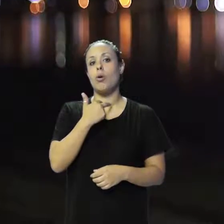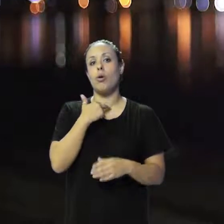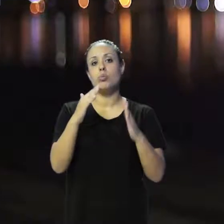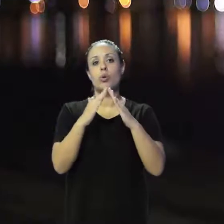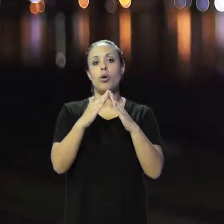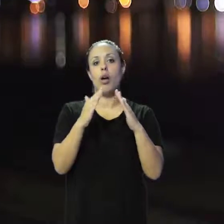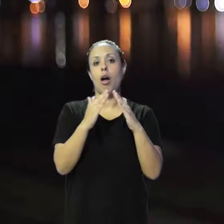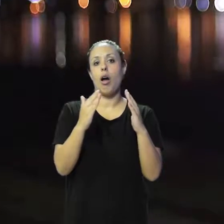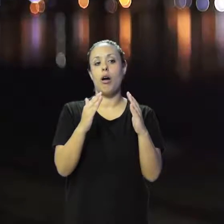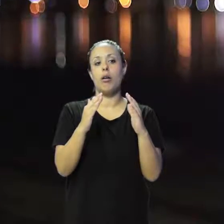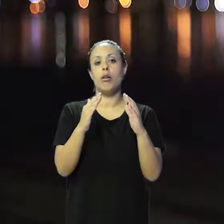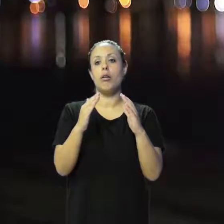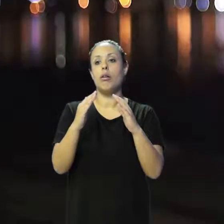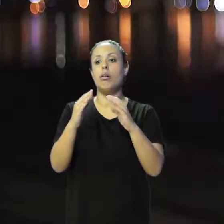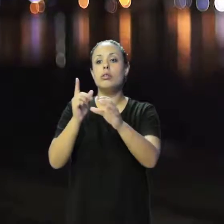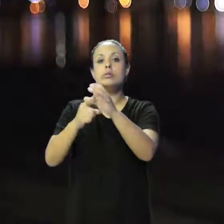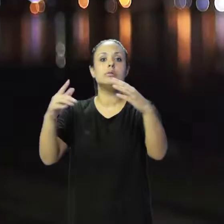né?